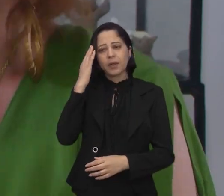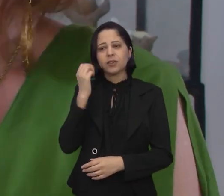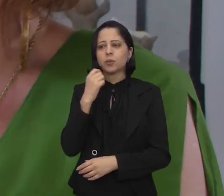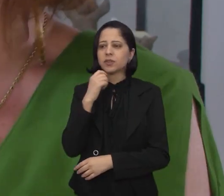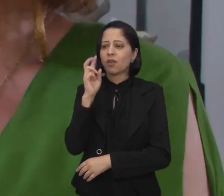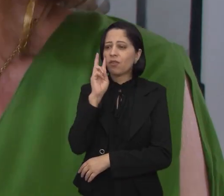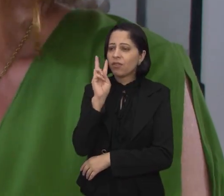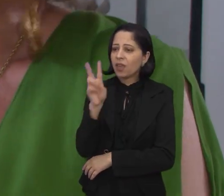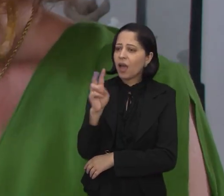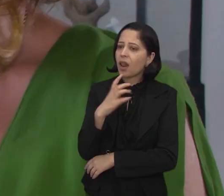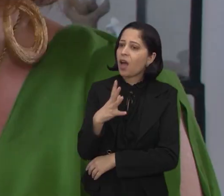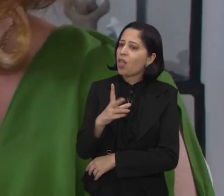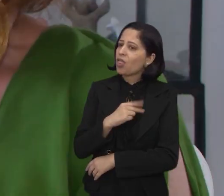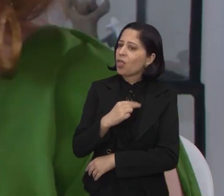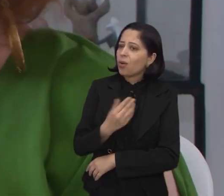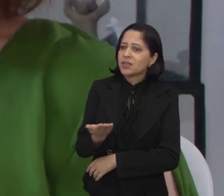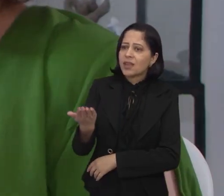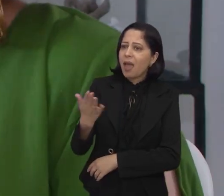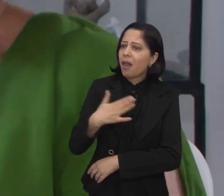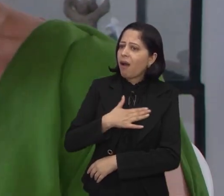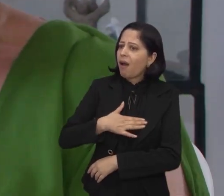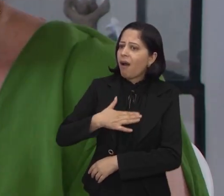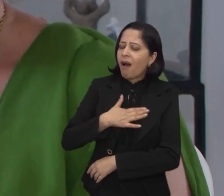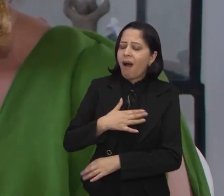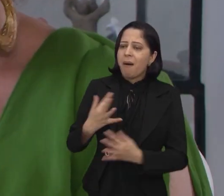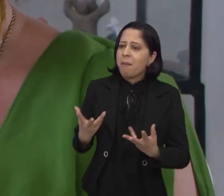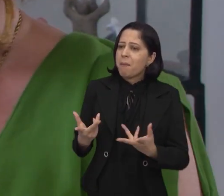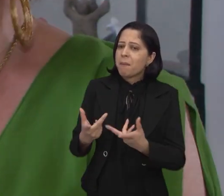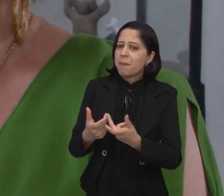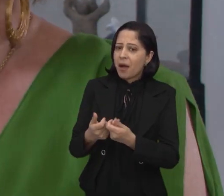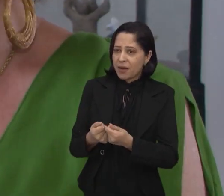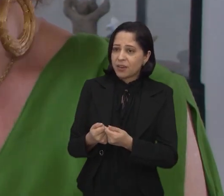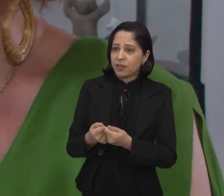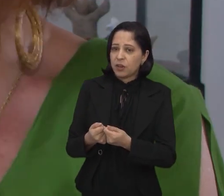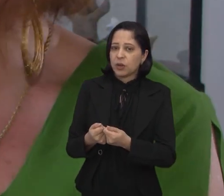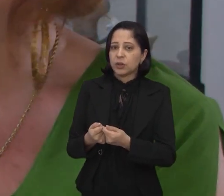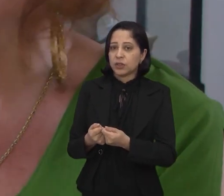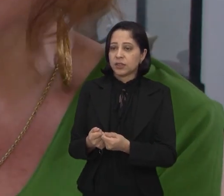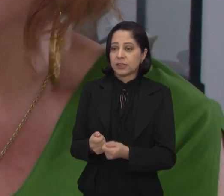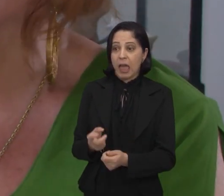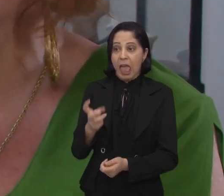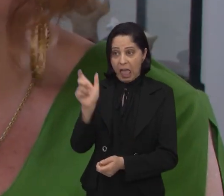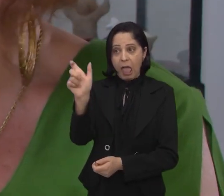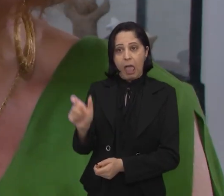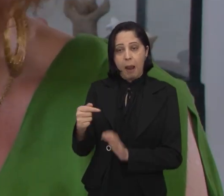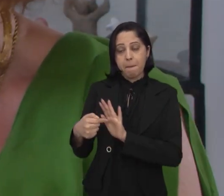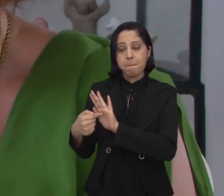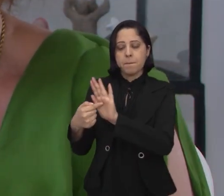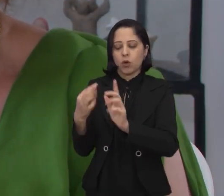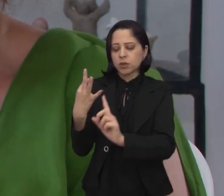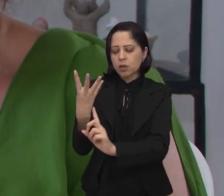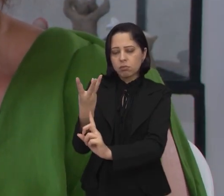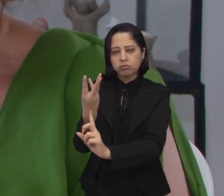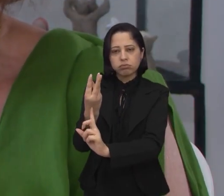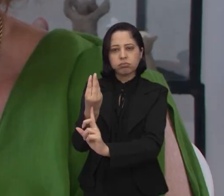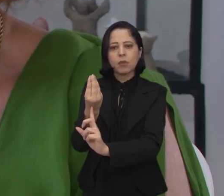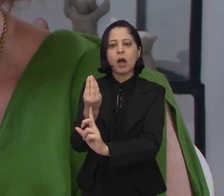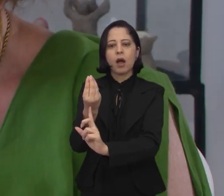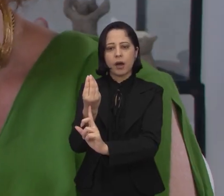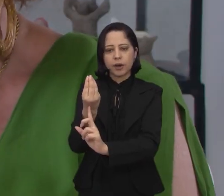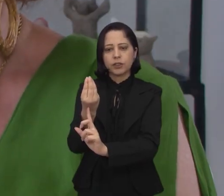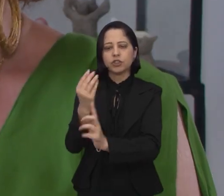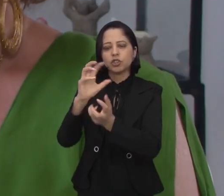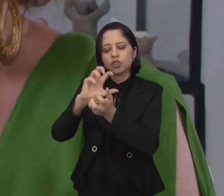Só de você ouvi-la, você se encanta pela vida, né? E a sua expressão cultural, né, a sua